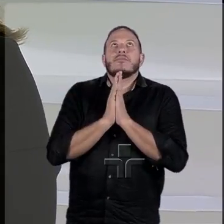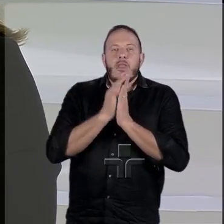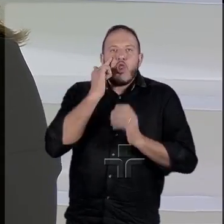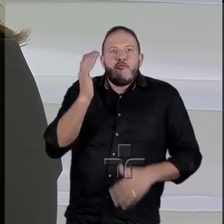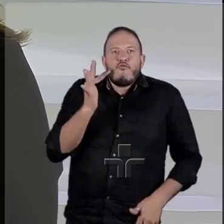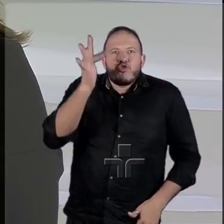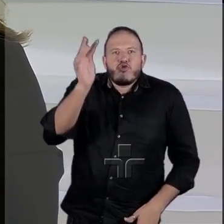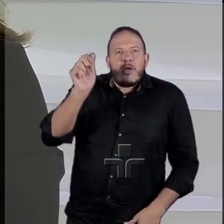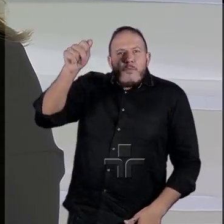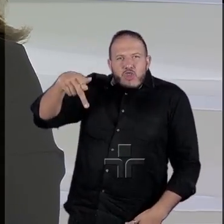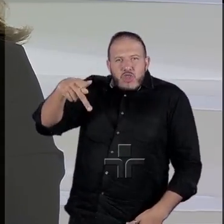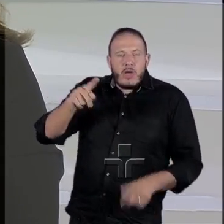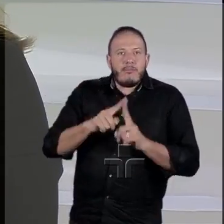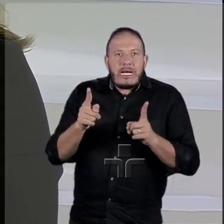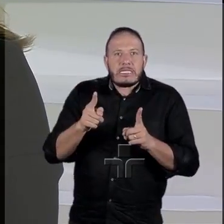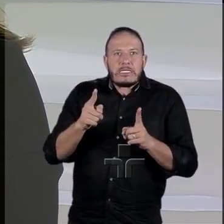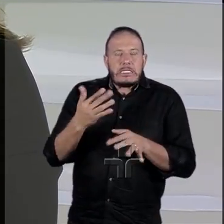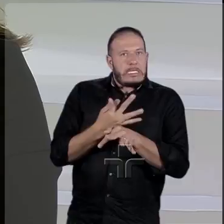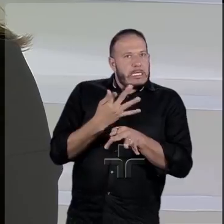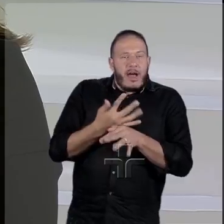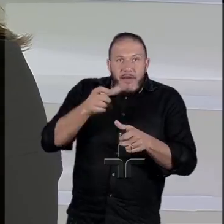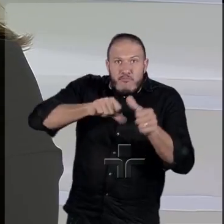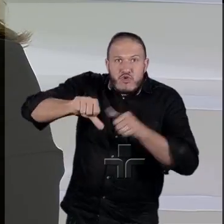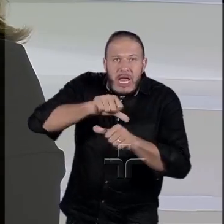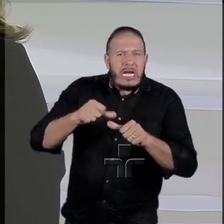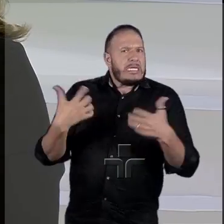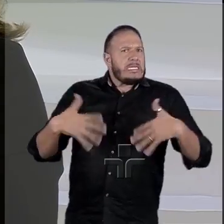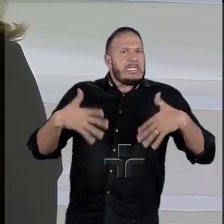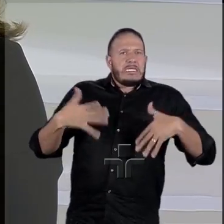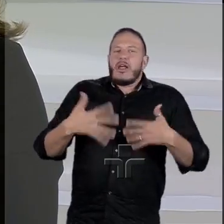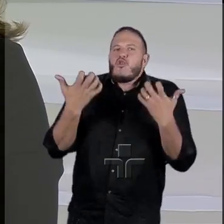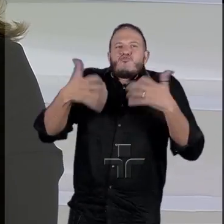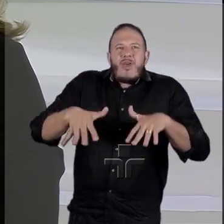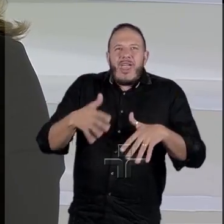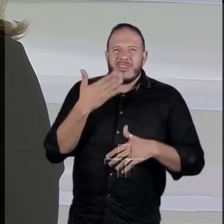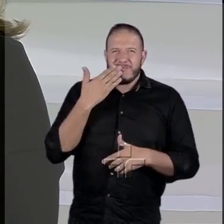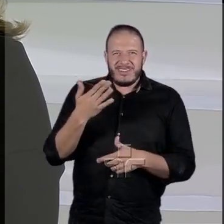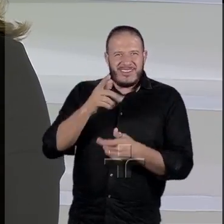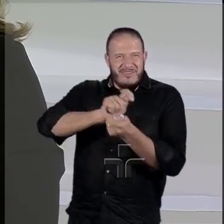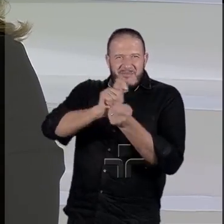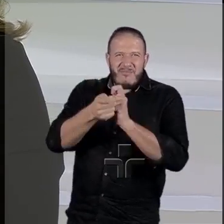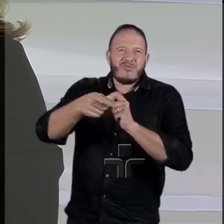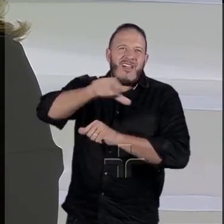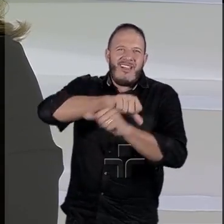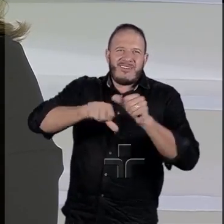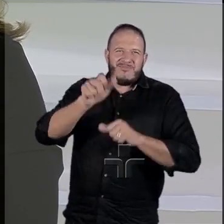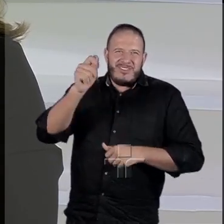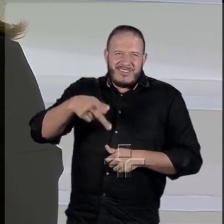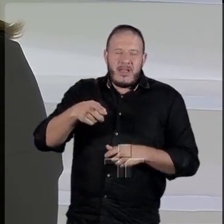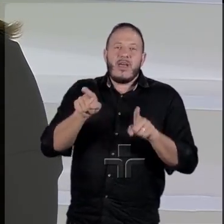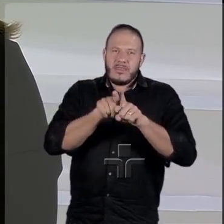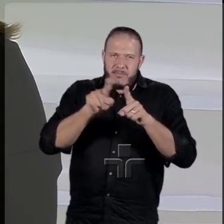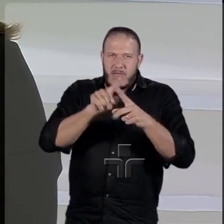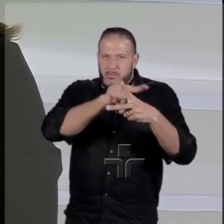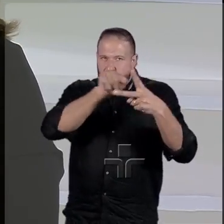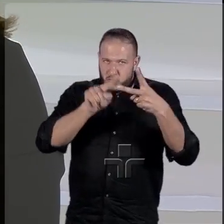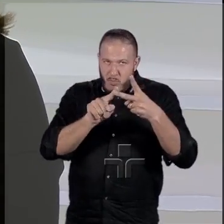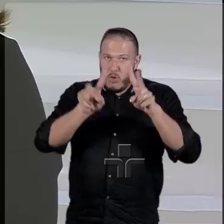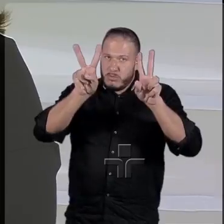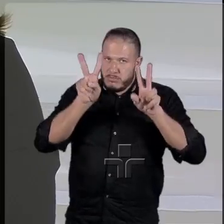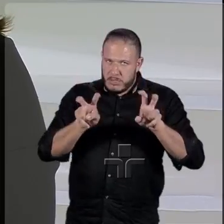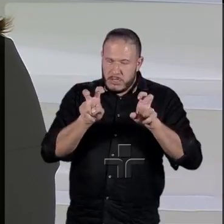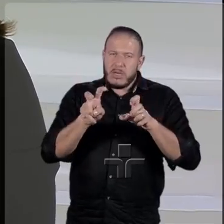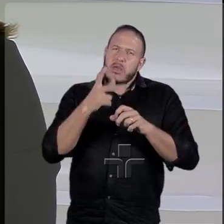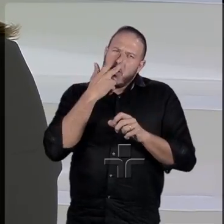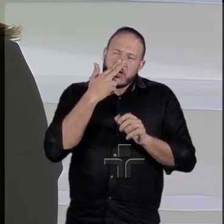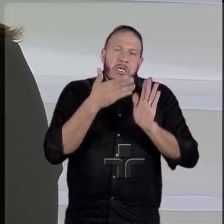resistência a qualquer mudança que possa postergar esse prazo de pedido de aposentadoria. E um outro ponto que eu queria colocar, que eu acho que pode, essa proposta,